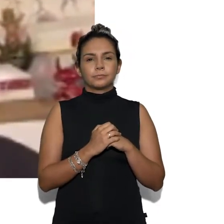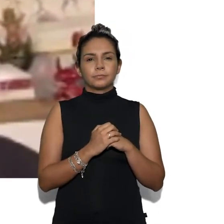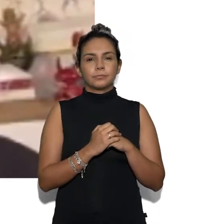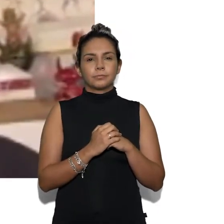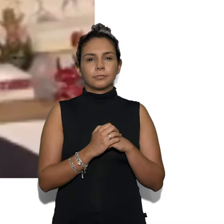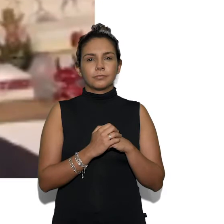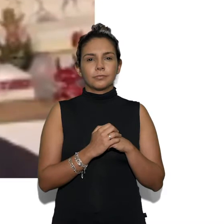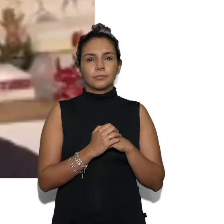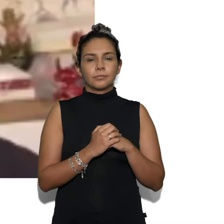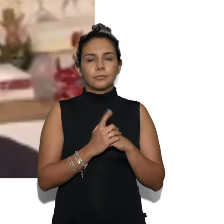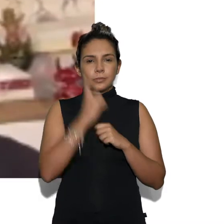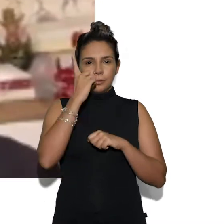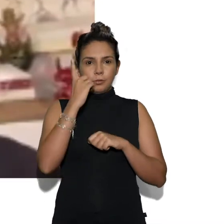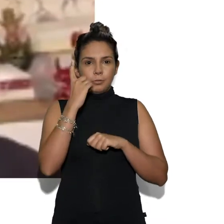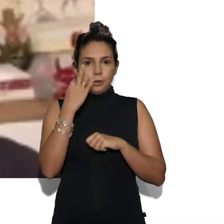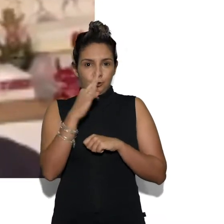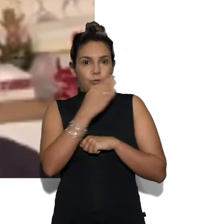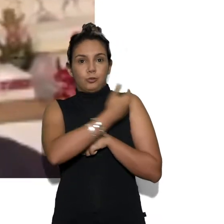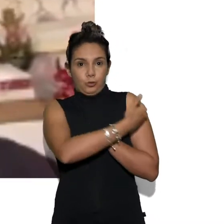uma fratura destas.